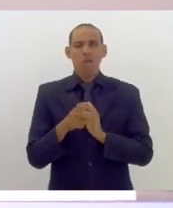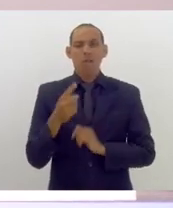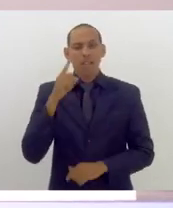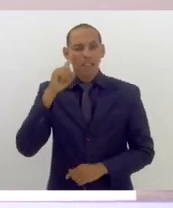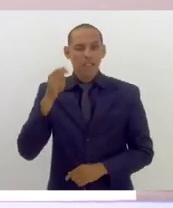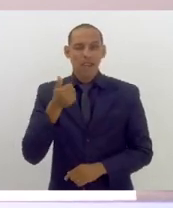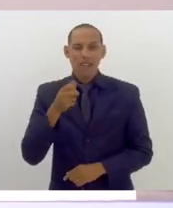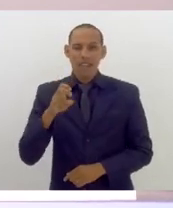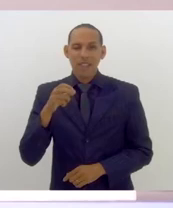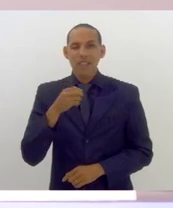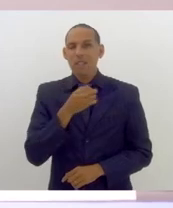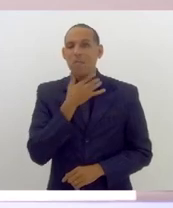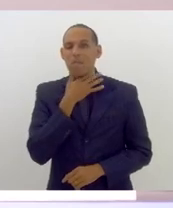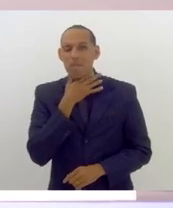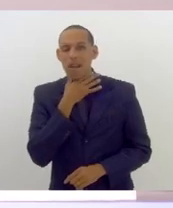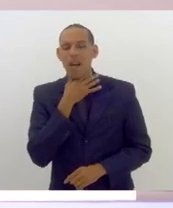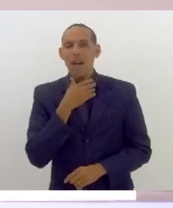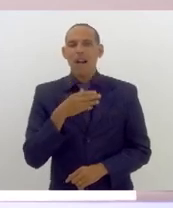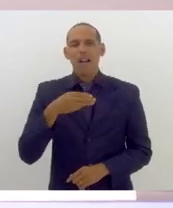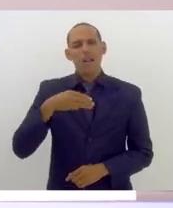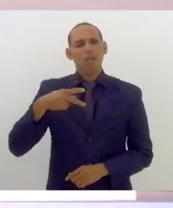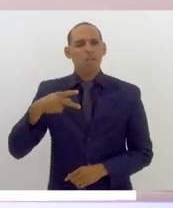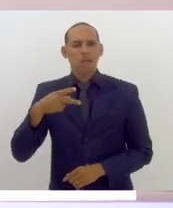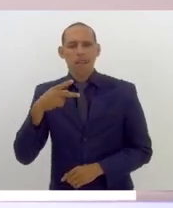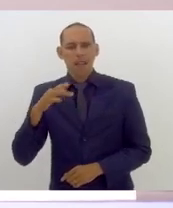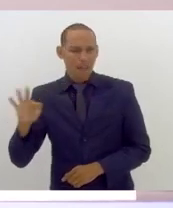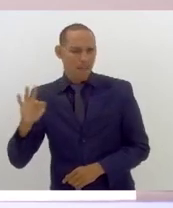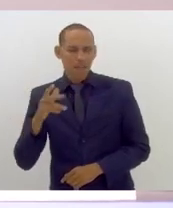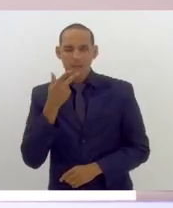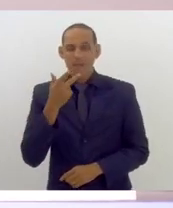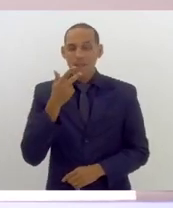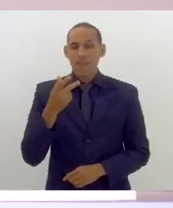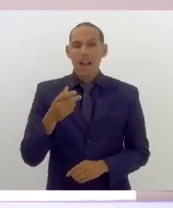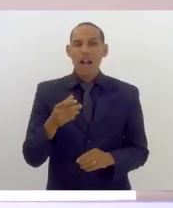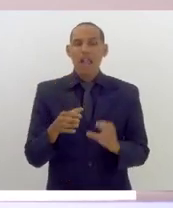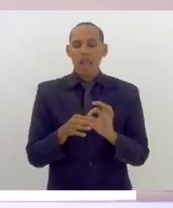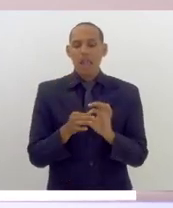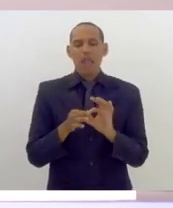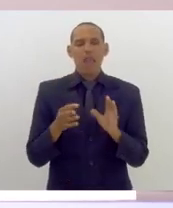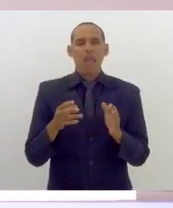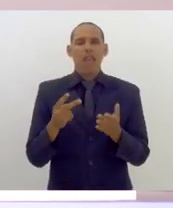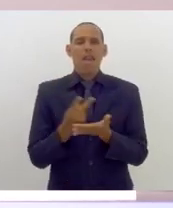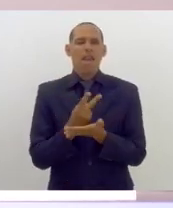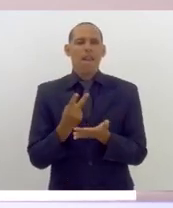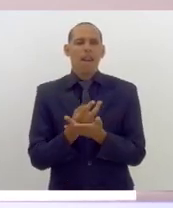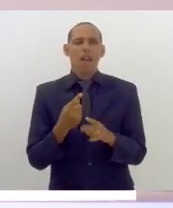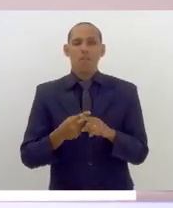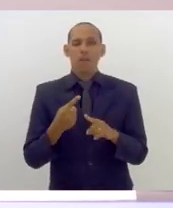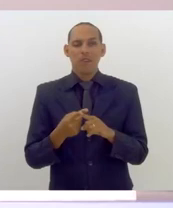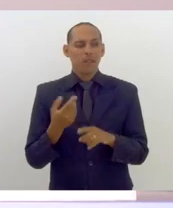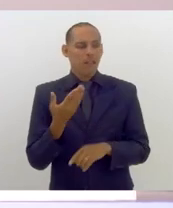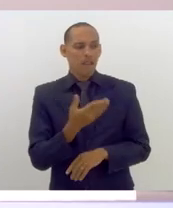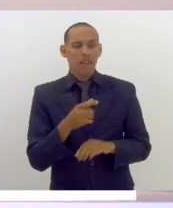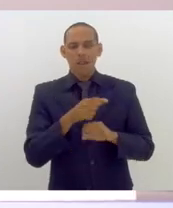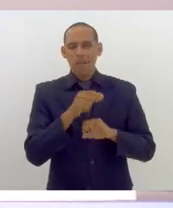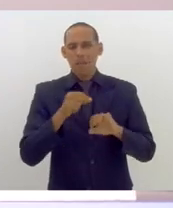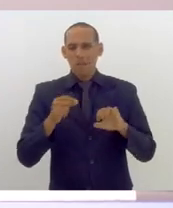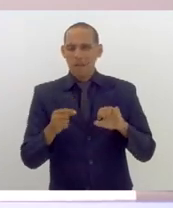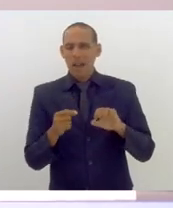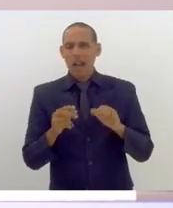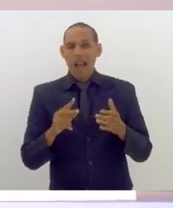março em que o Ministério Público Federal apontou vícios do licenciamento uma vez que empreendimento tem potencial de impacto